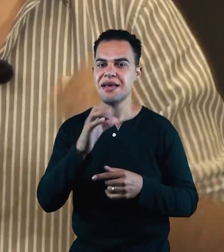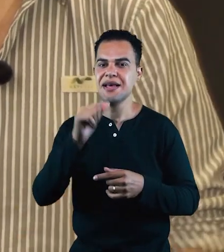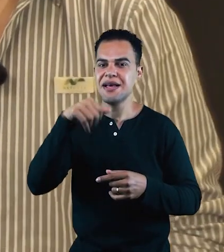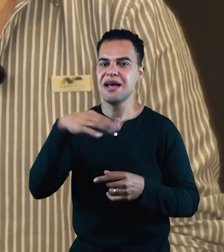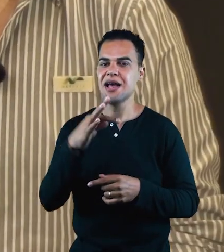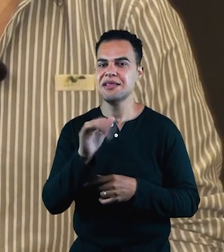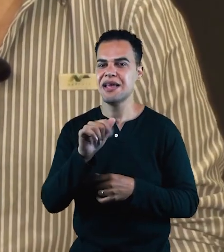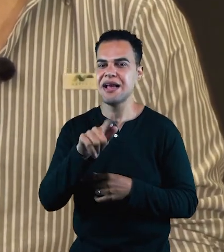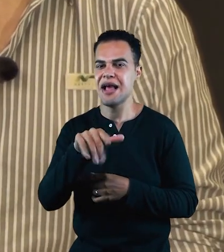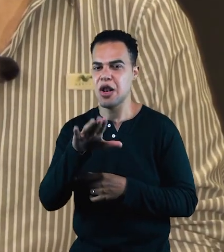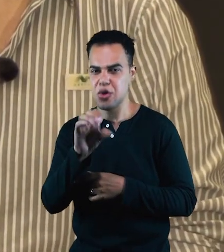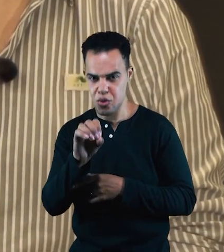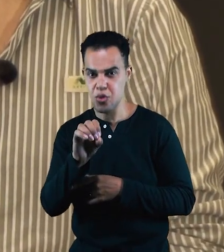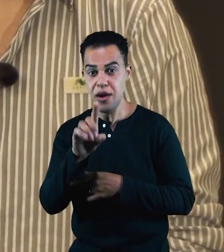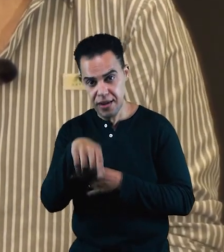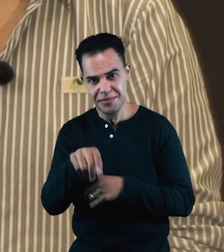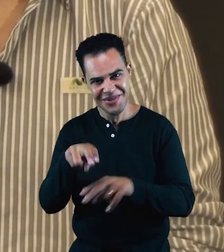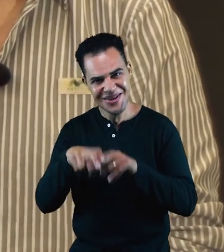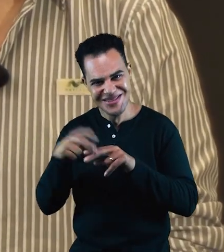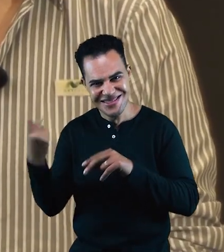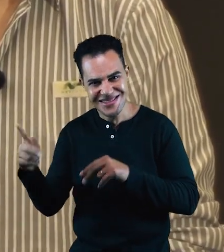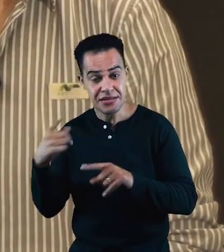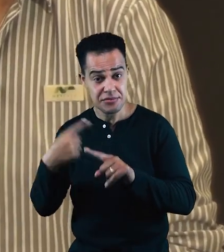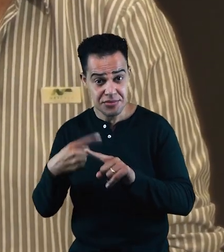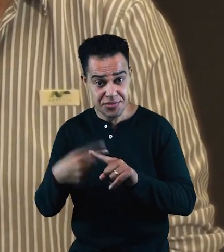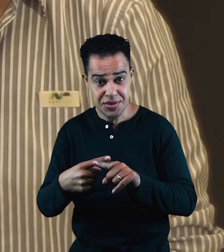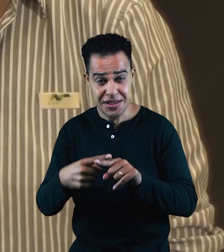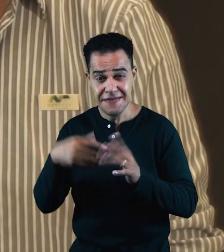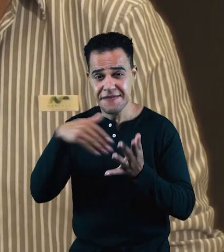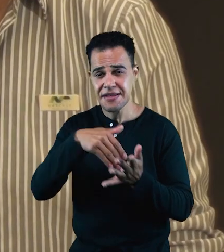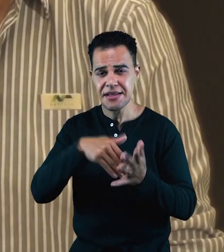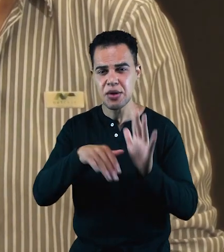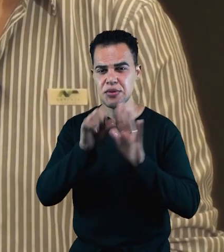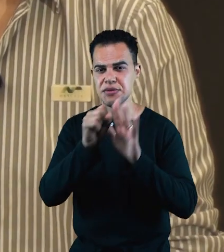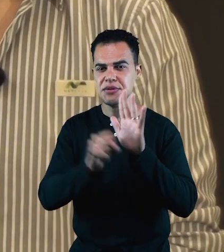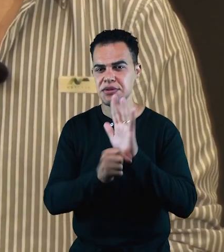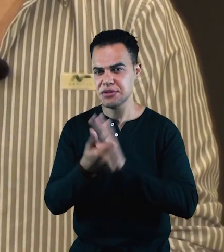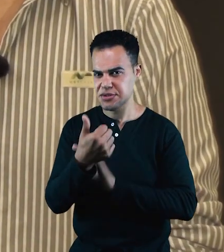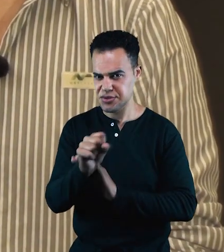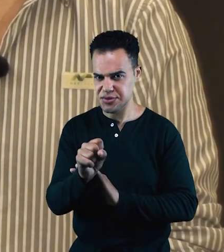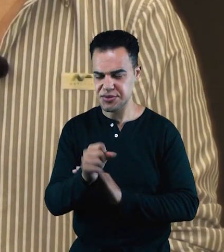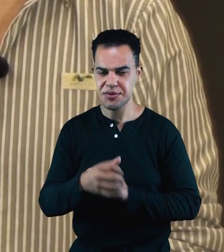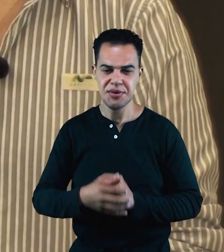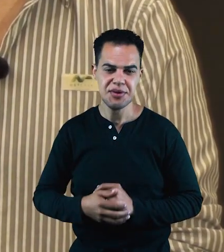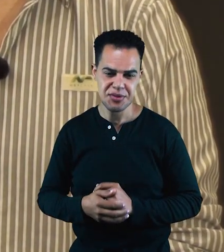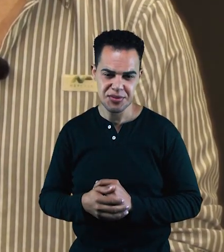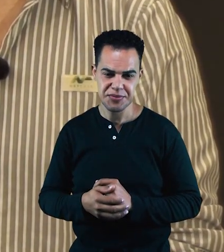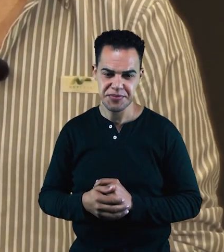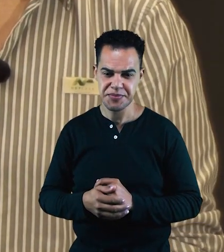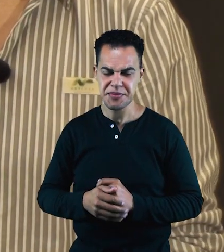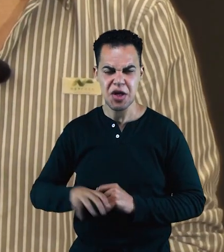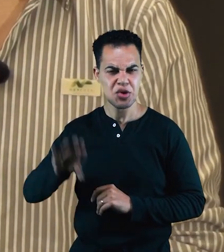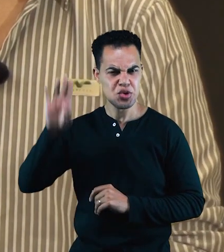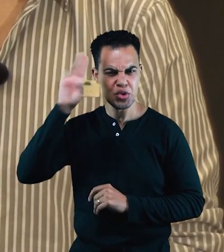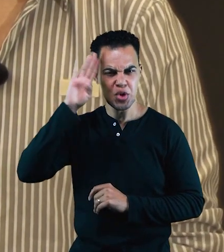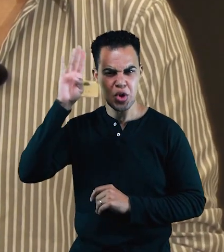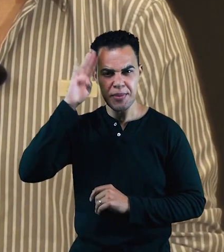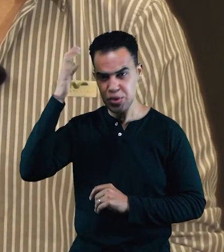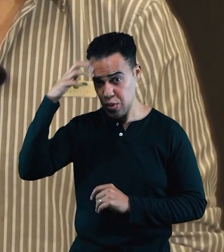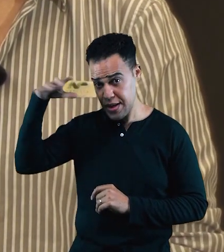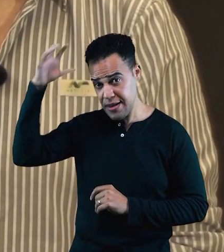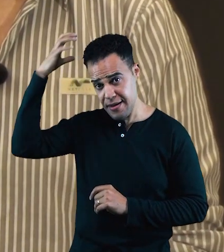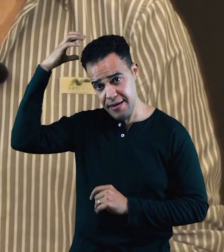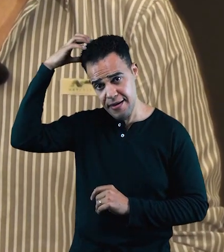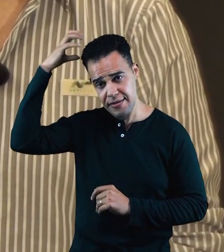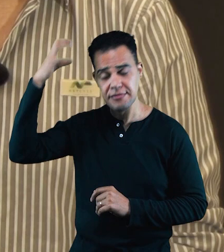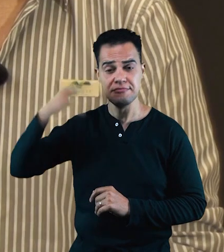fundador de Cantagalo, onde, no final do século XVIII, as tropas, né, da